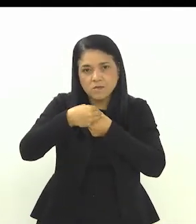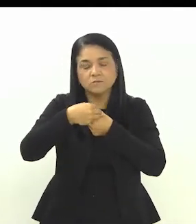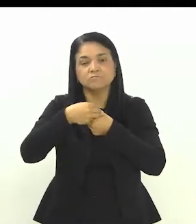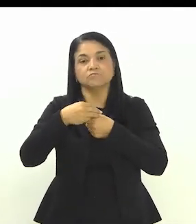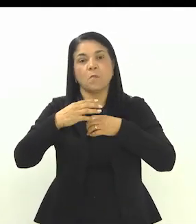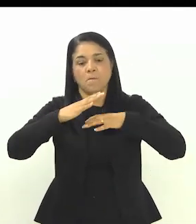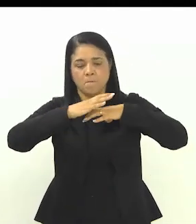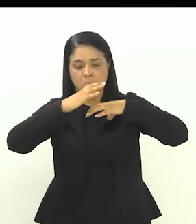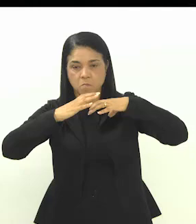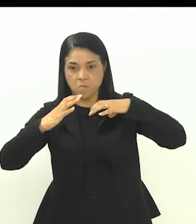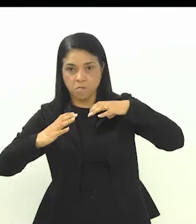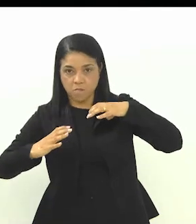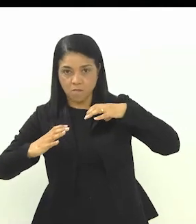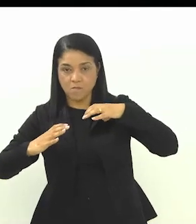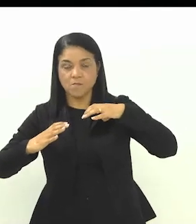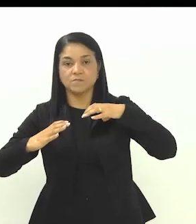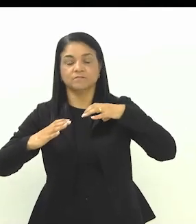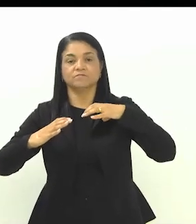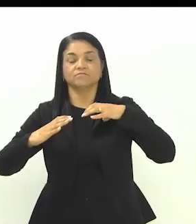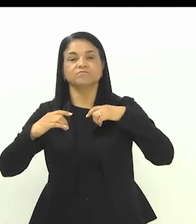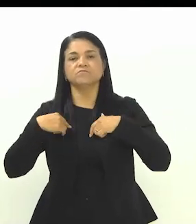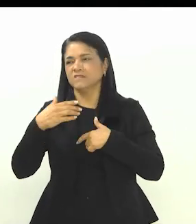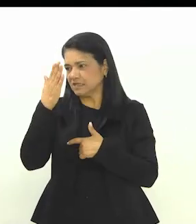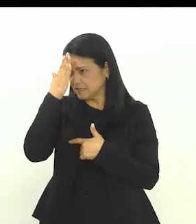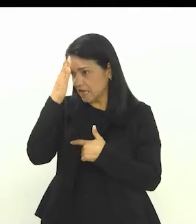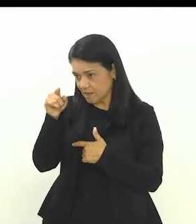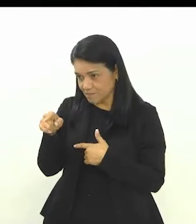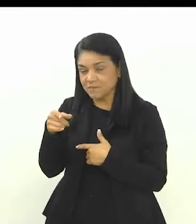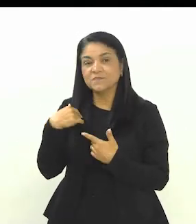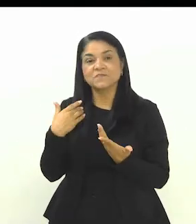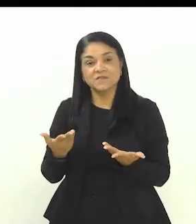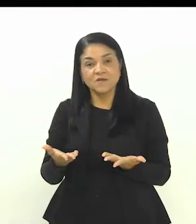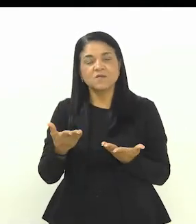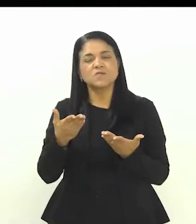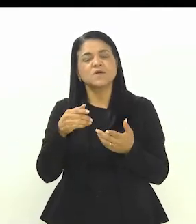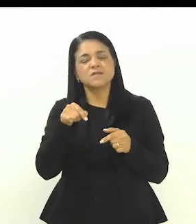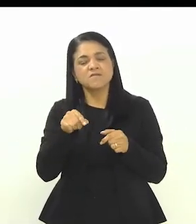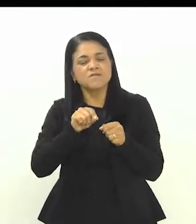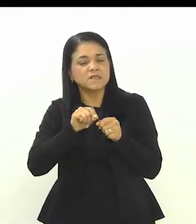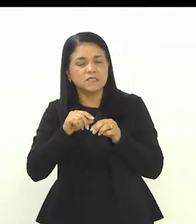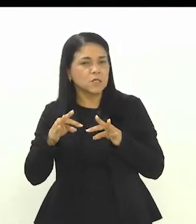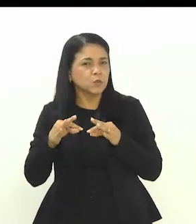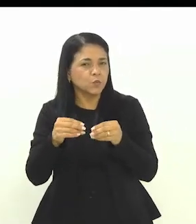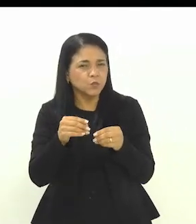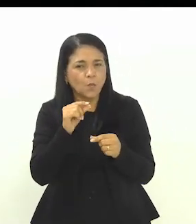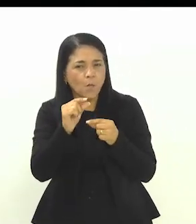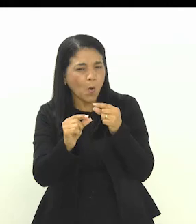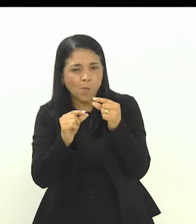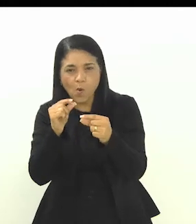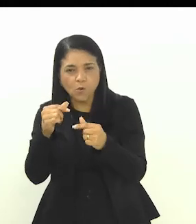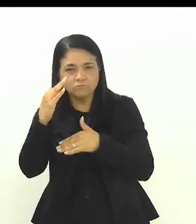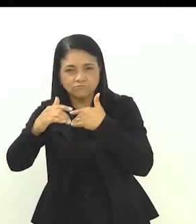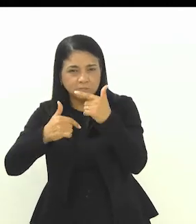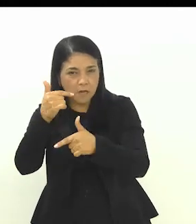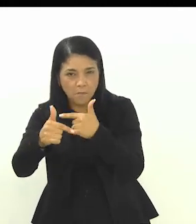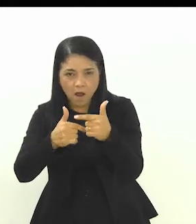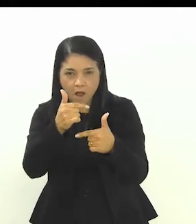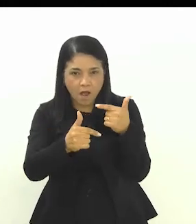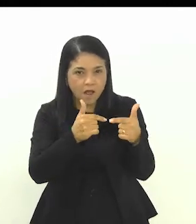Porto da Pedra, você sabe. Ali a gente fazia um pouco de tudo, sempre foi uma escola